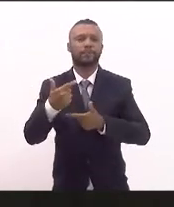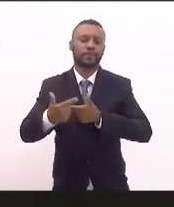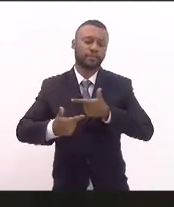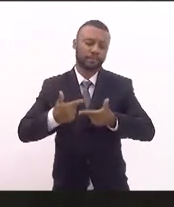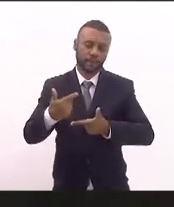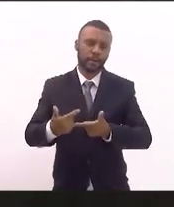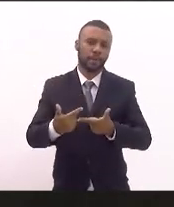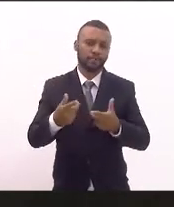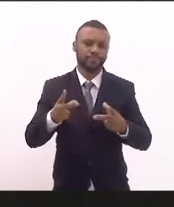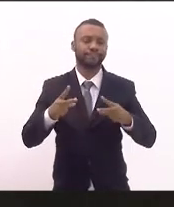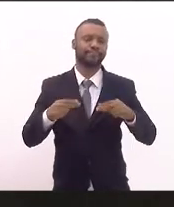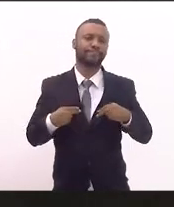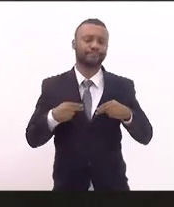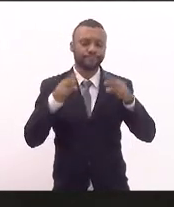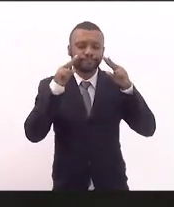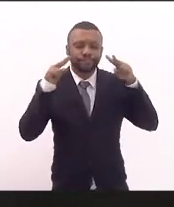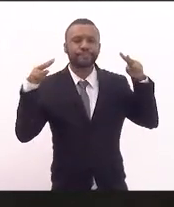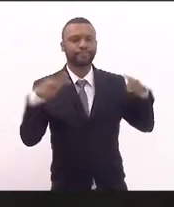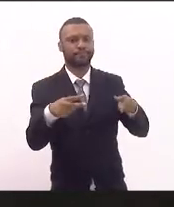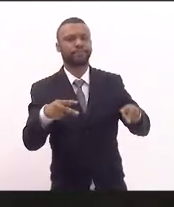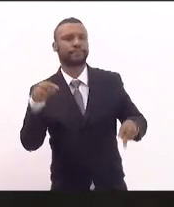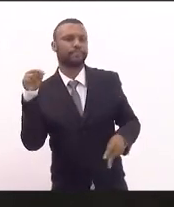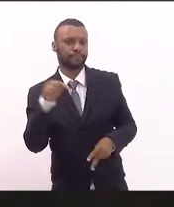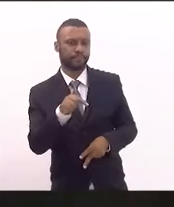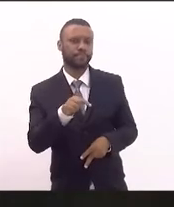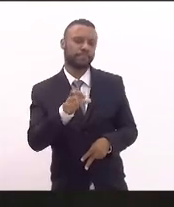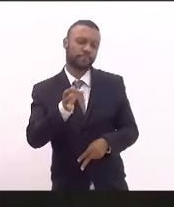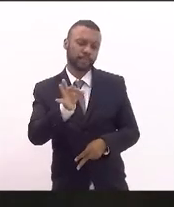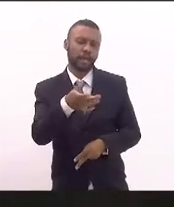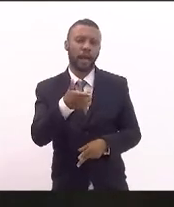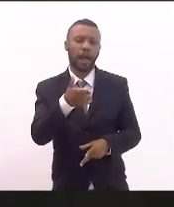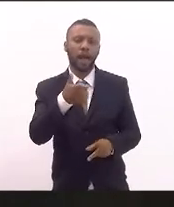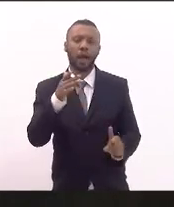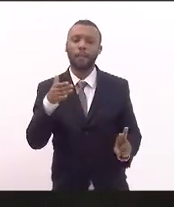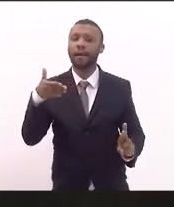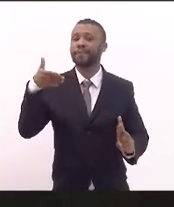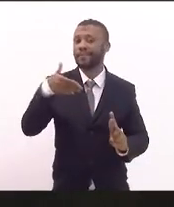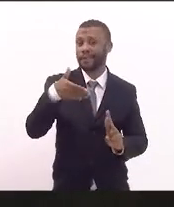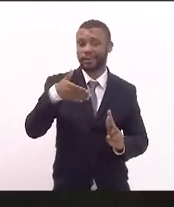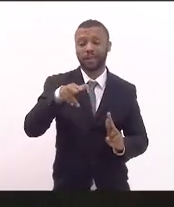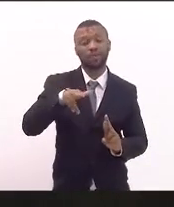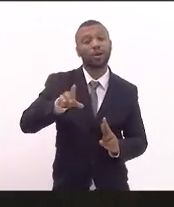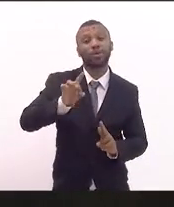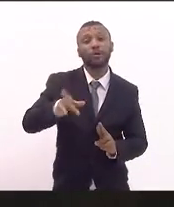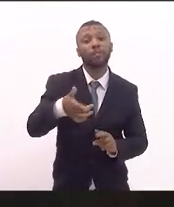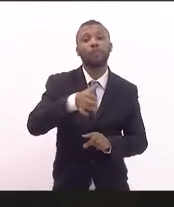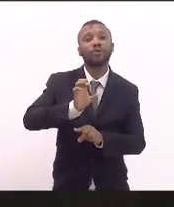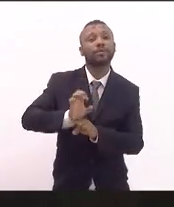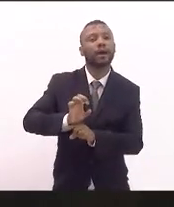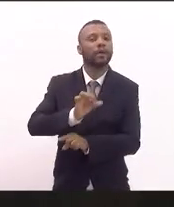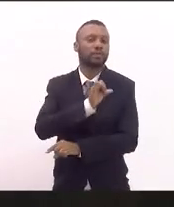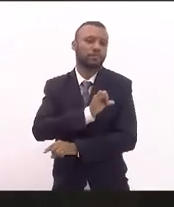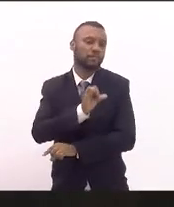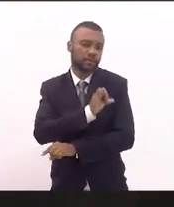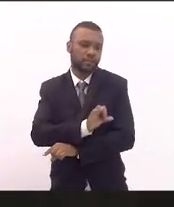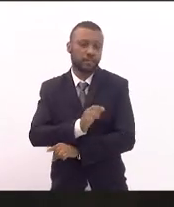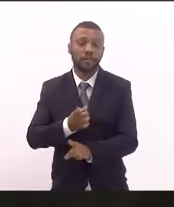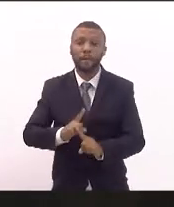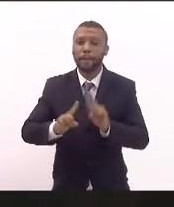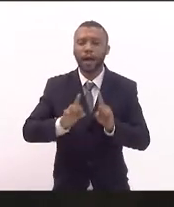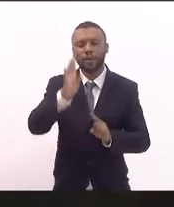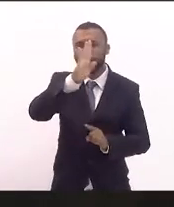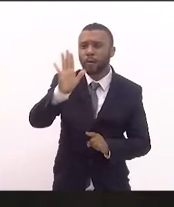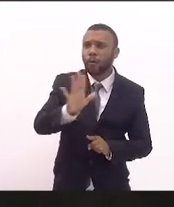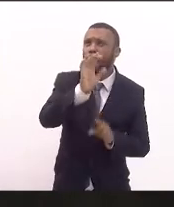ser, que é, né? É um exemplo não só para o Estado do Rio de Janeiro, mas para o Brasil. Então, a senhora está de